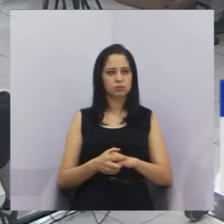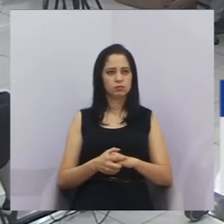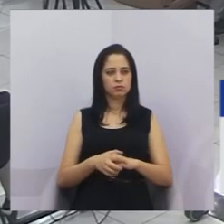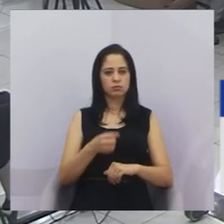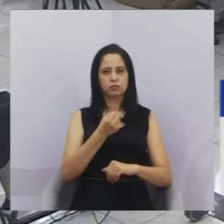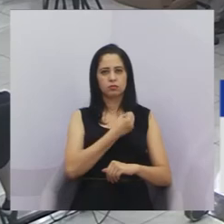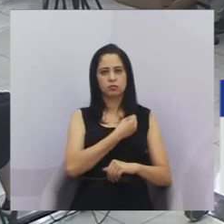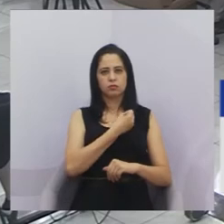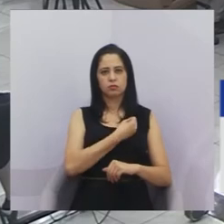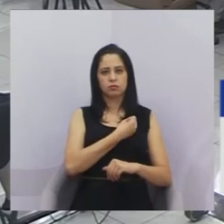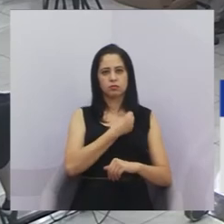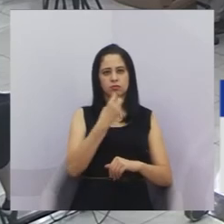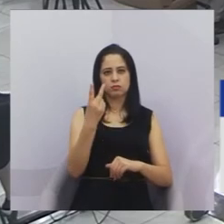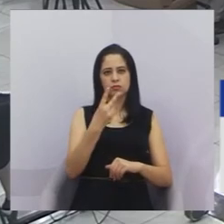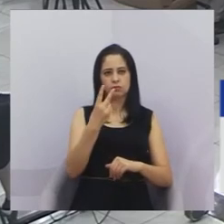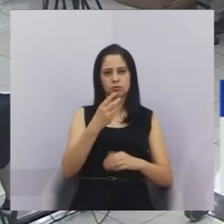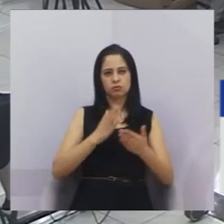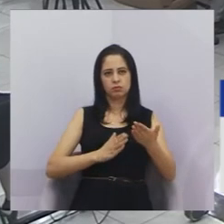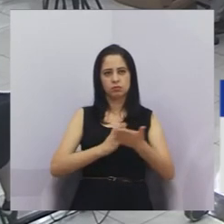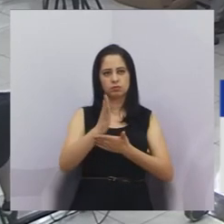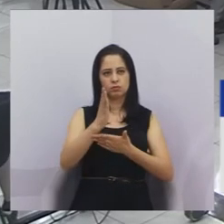Emenda número 2 aprovada.